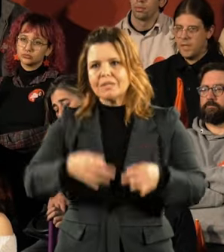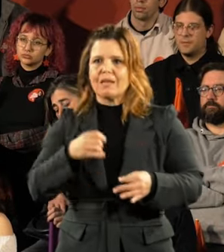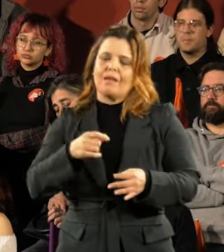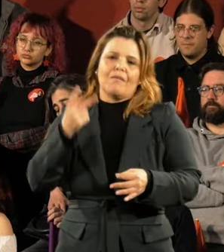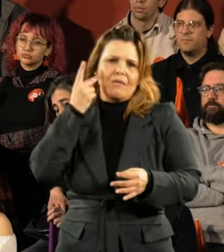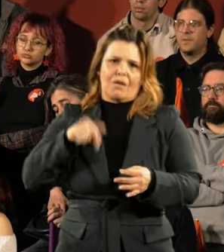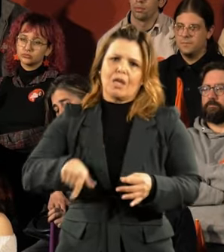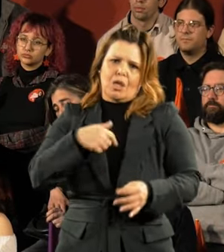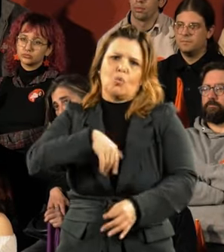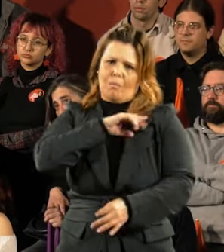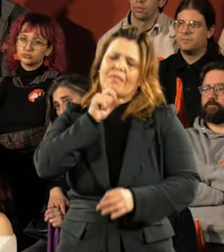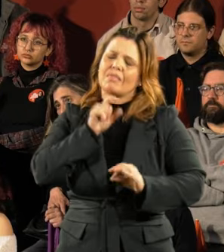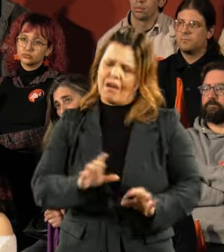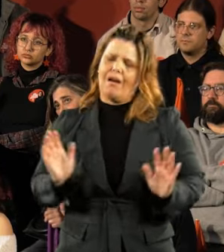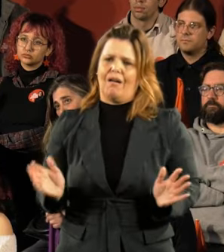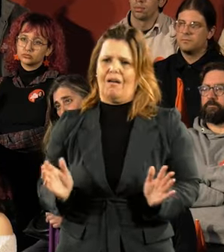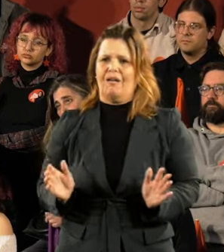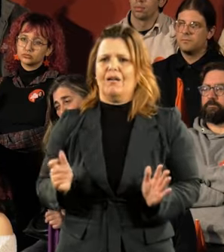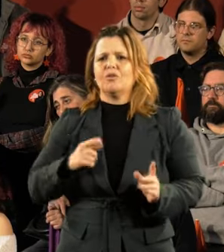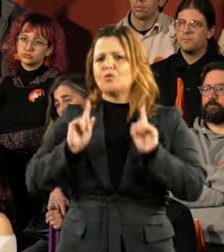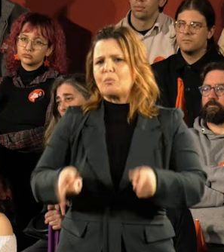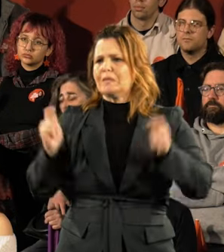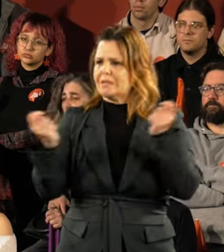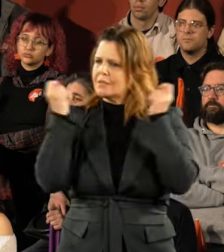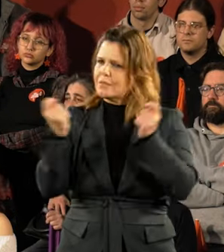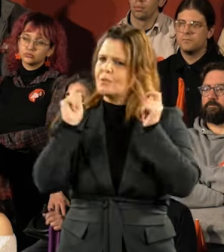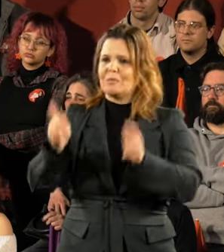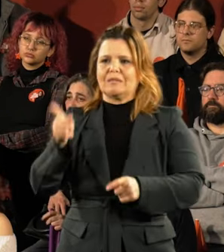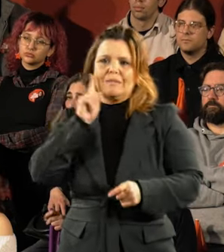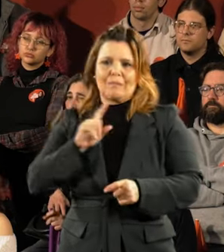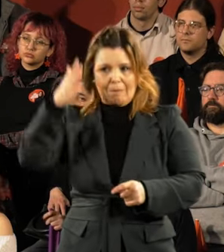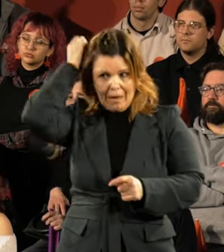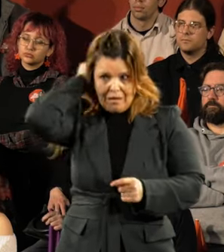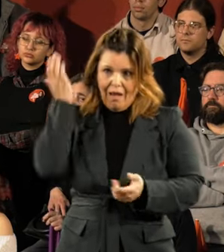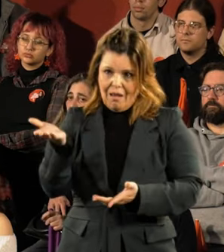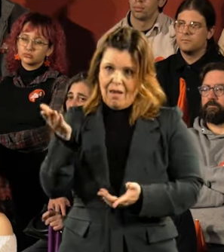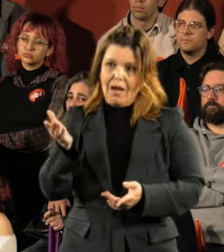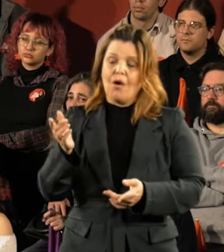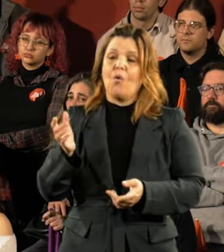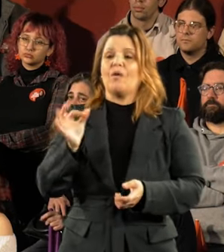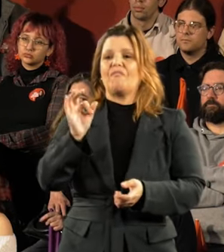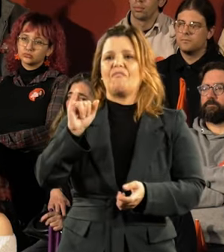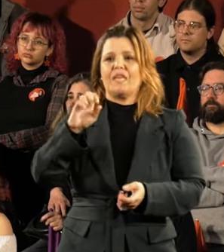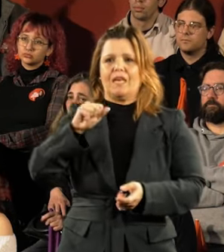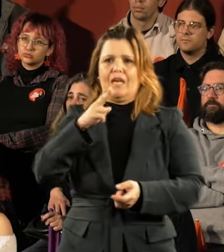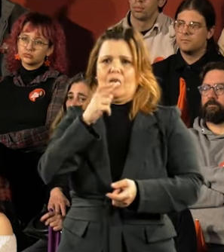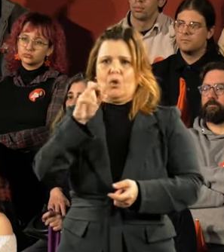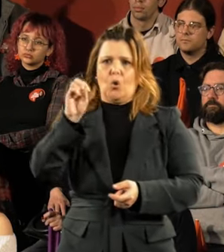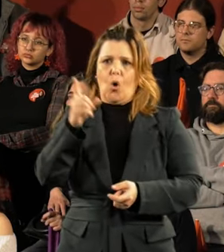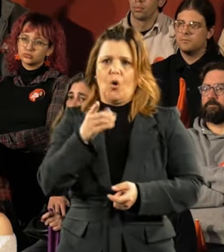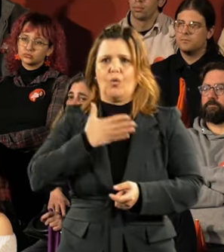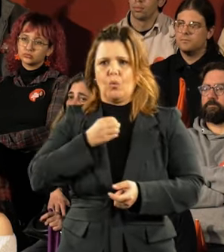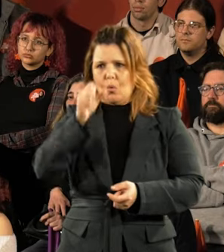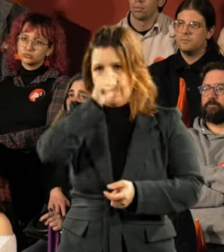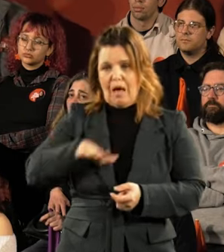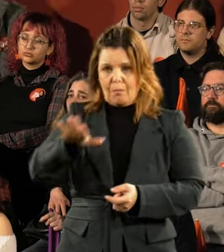viver começamos aliás esta campanha com a Mariana em figir do campo numa luta